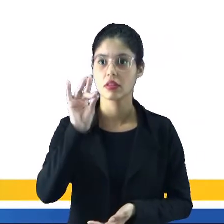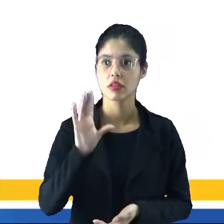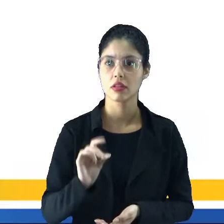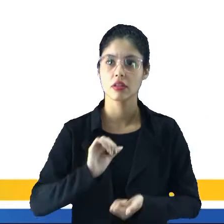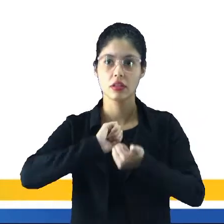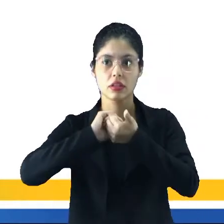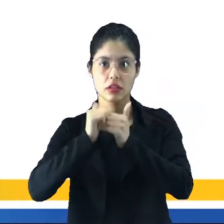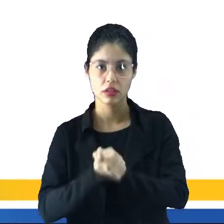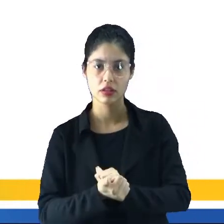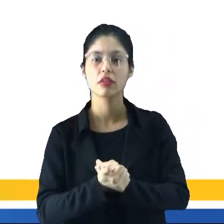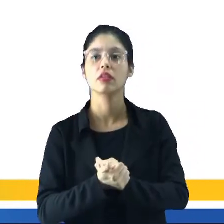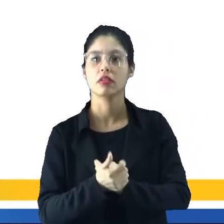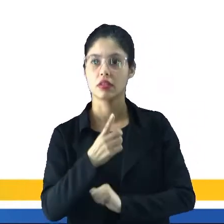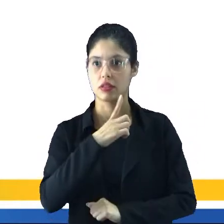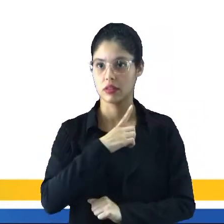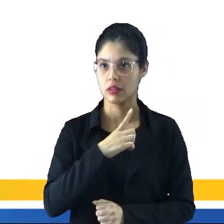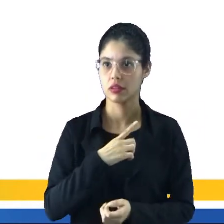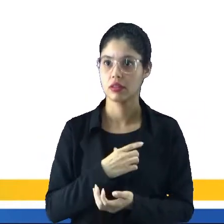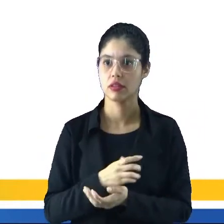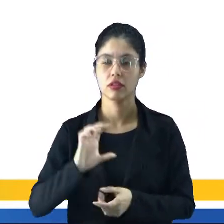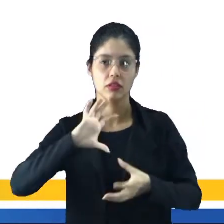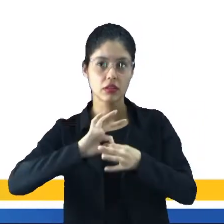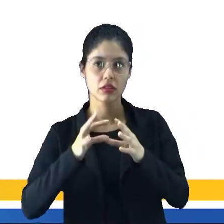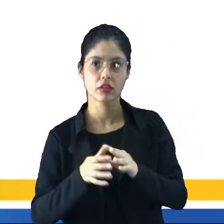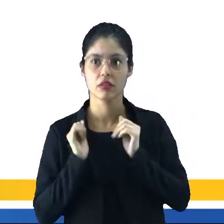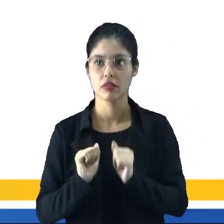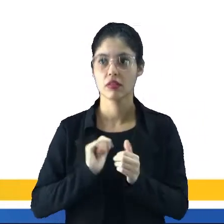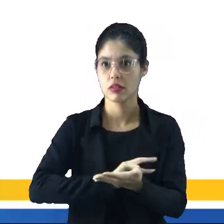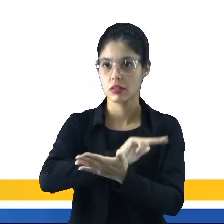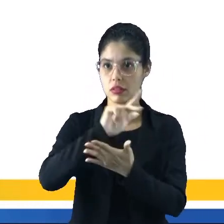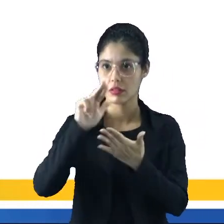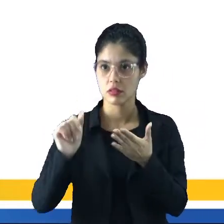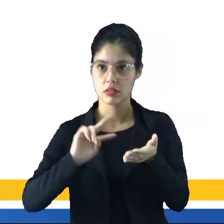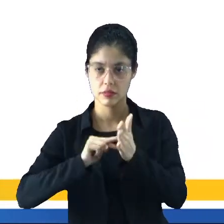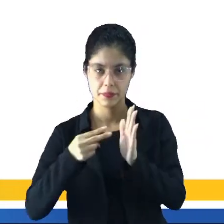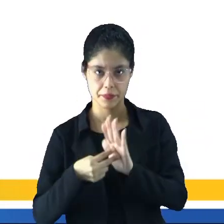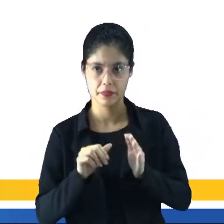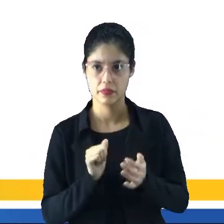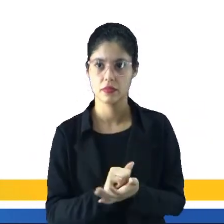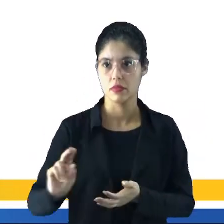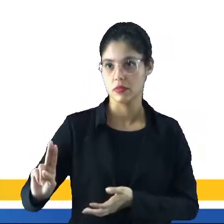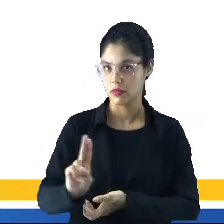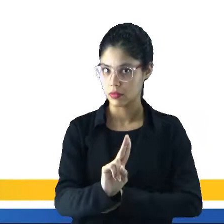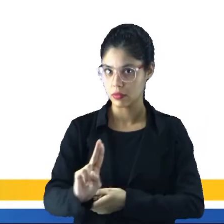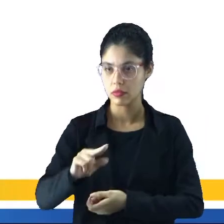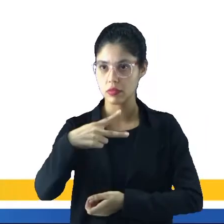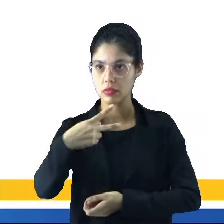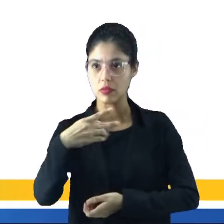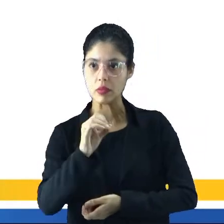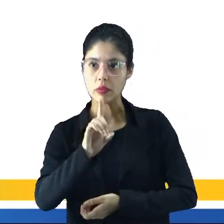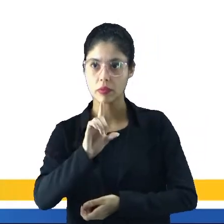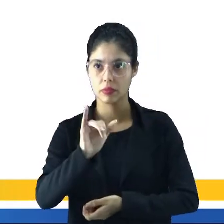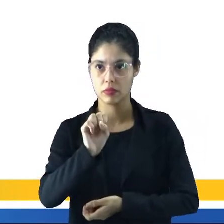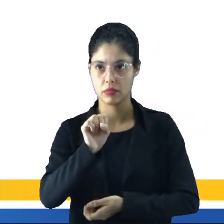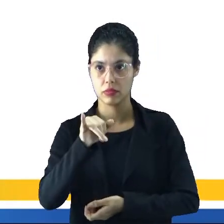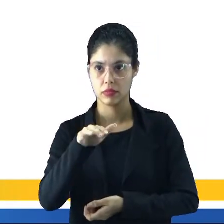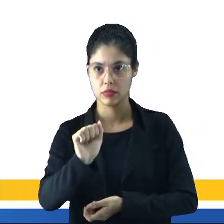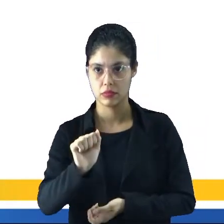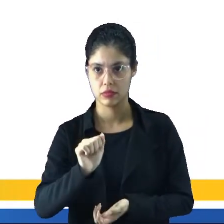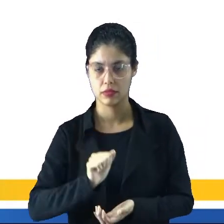Cada palavra, gente, adaptada ao seu contexto, pode gerar vários significados. Chamamos isso